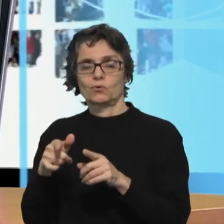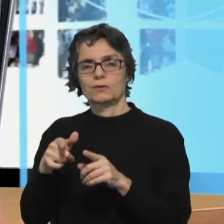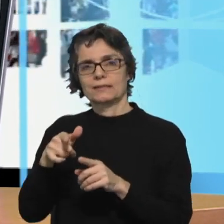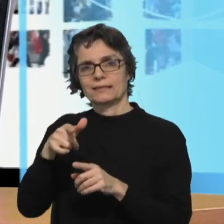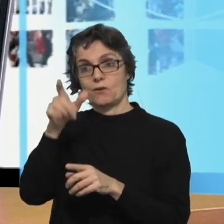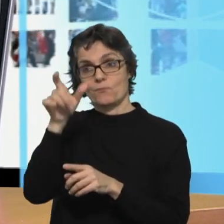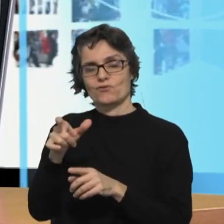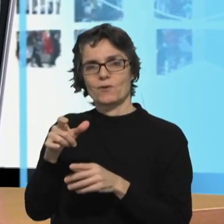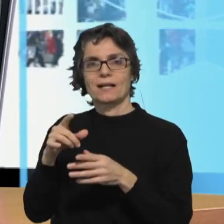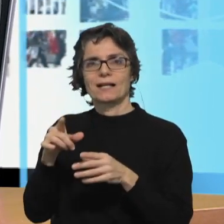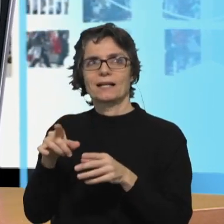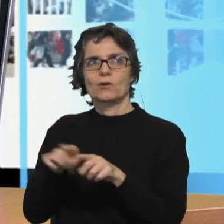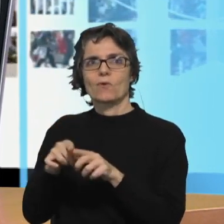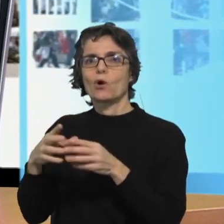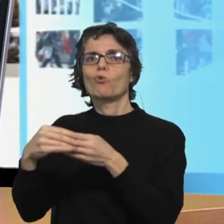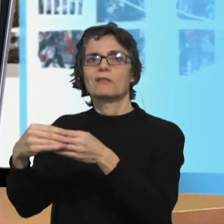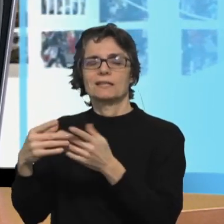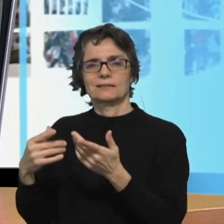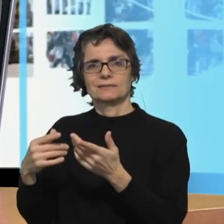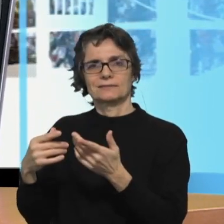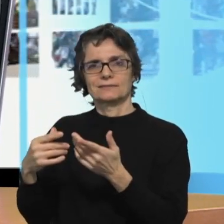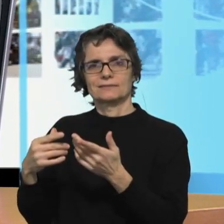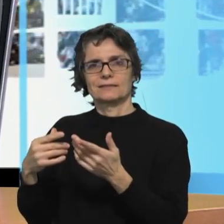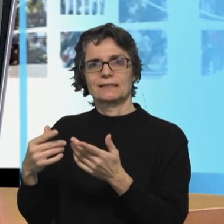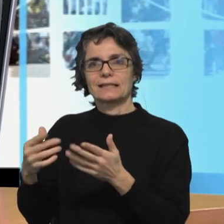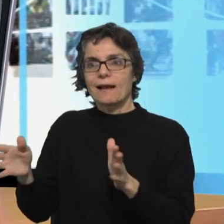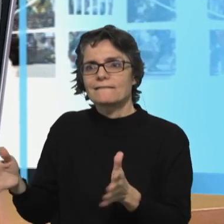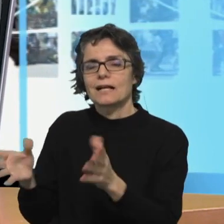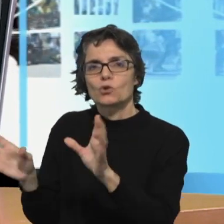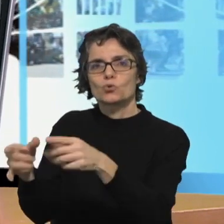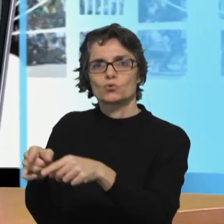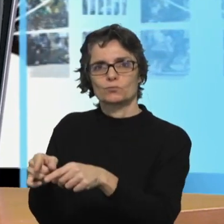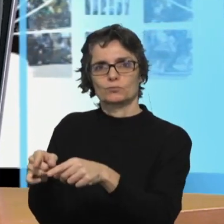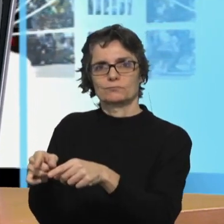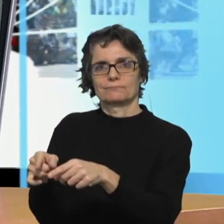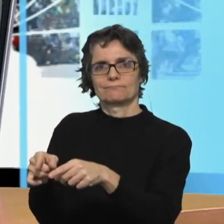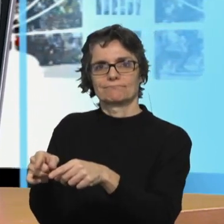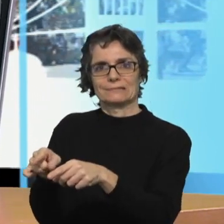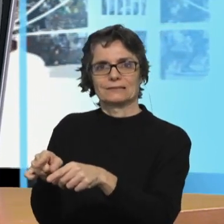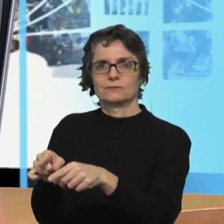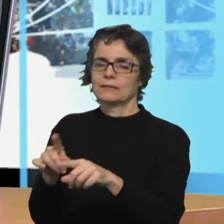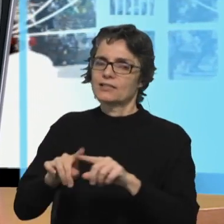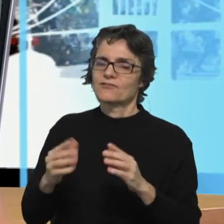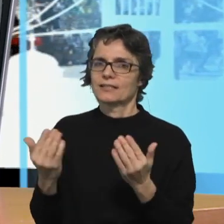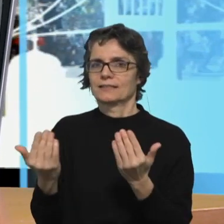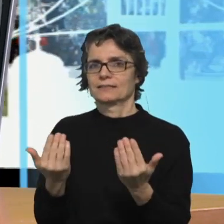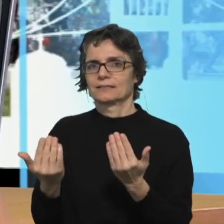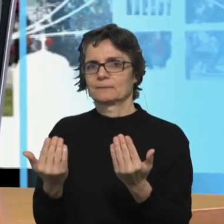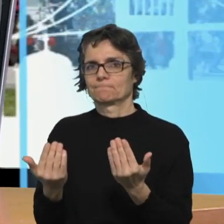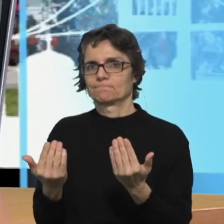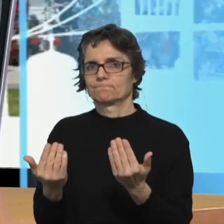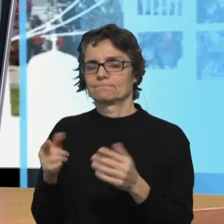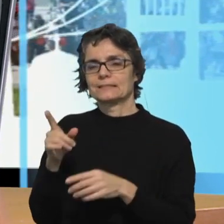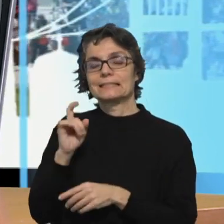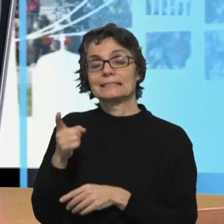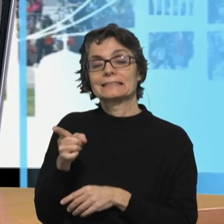animador de um grupo que se sente protagonista e ativo na aprendizagem. Não é? Precisamos então de um catequista e de uma catequese